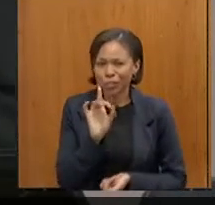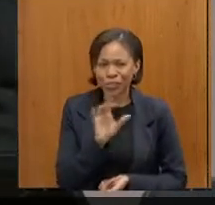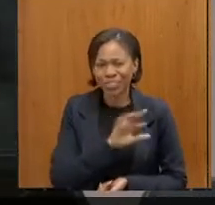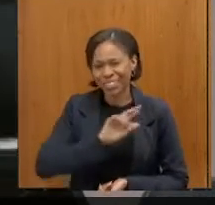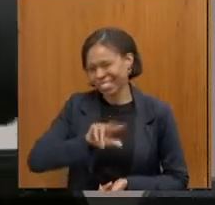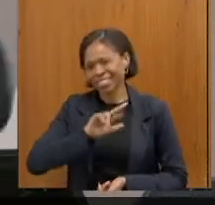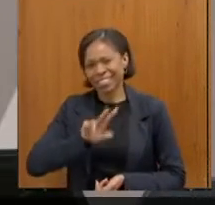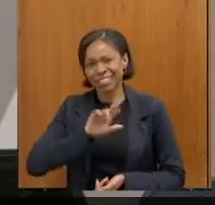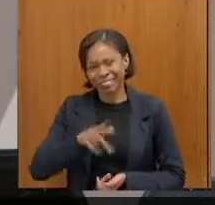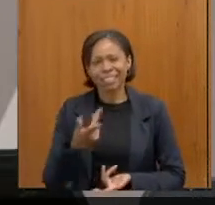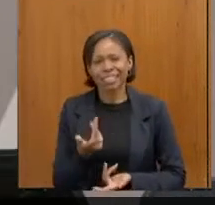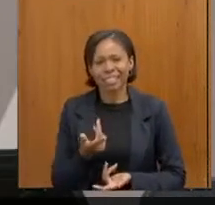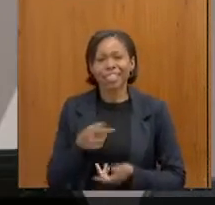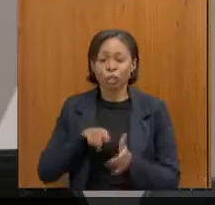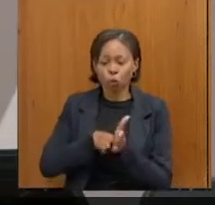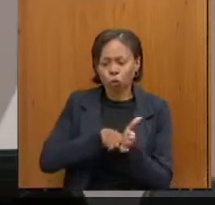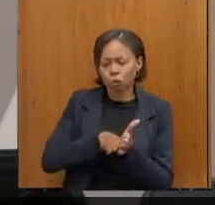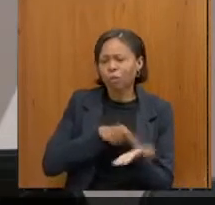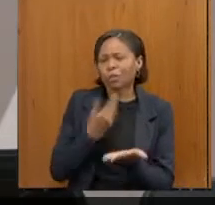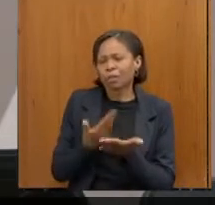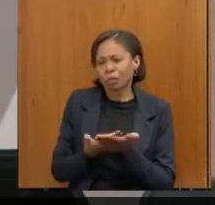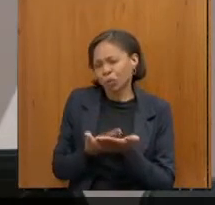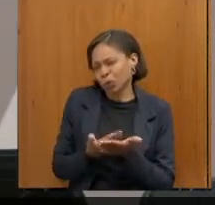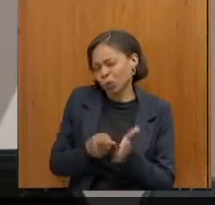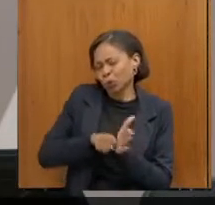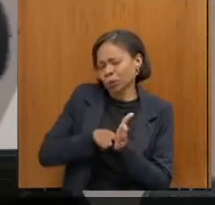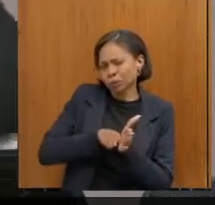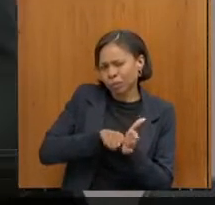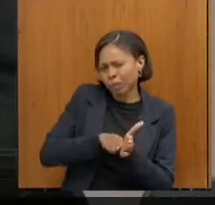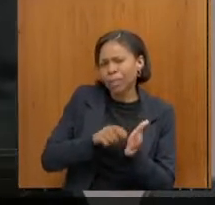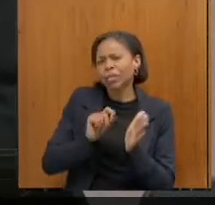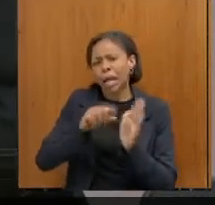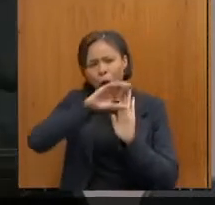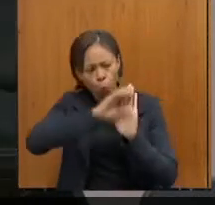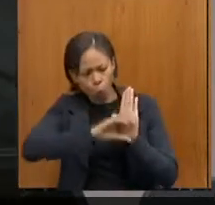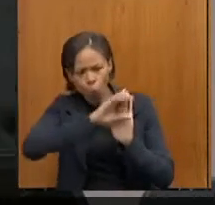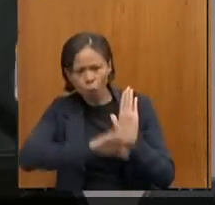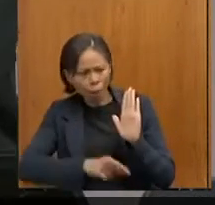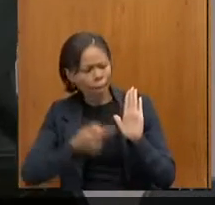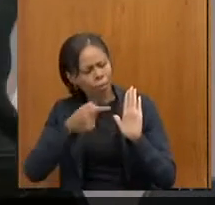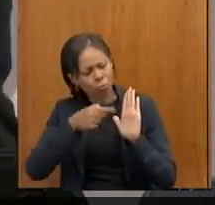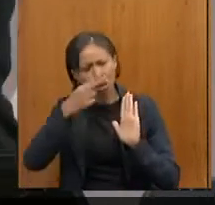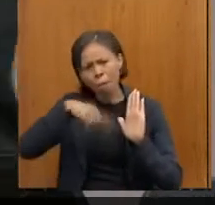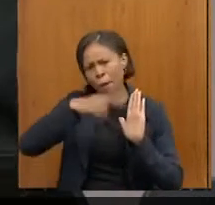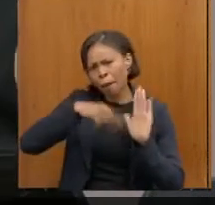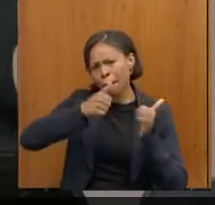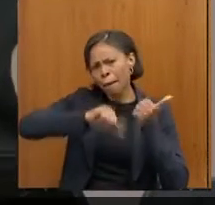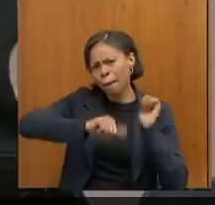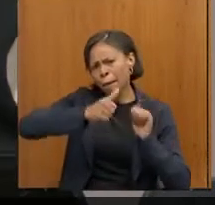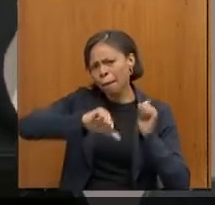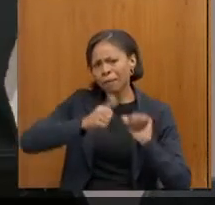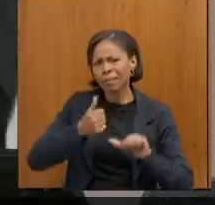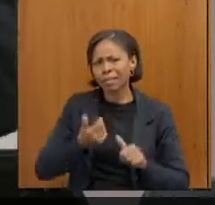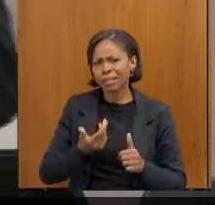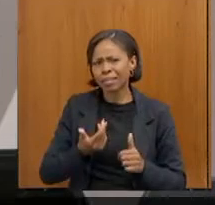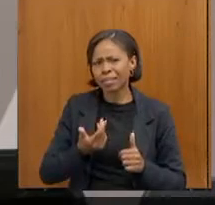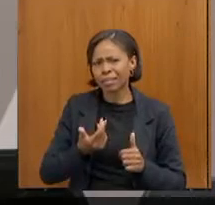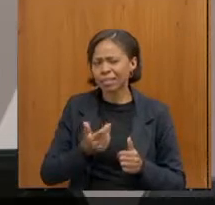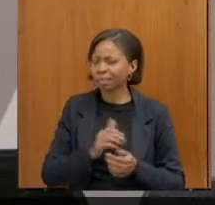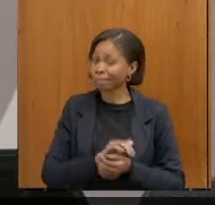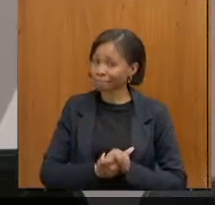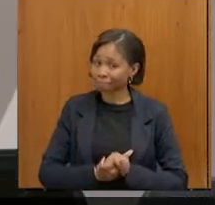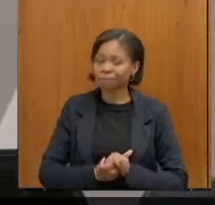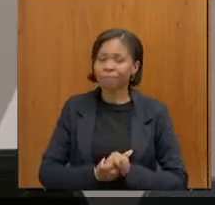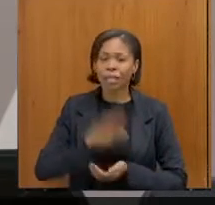que decorre no estudo de currículos e de de atestado eu